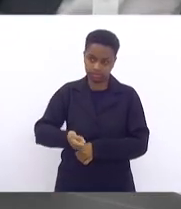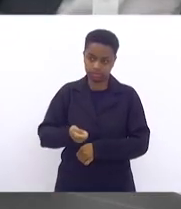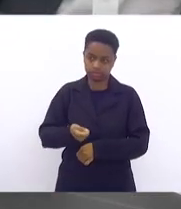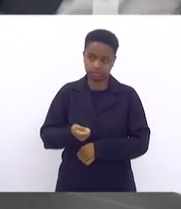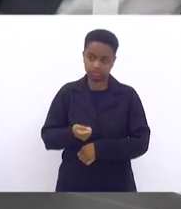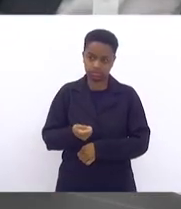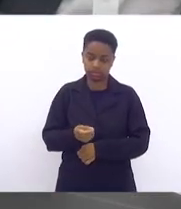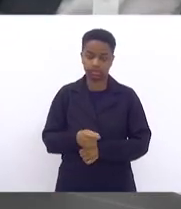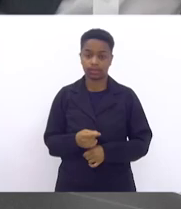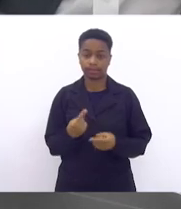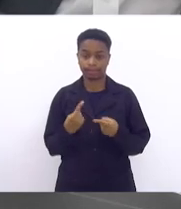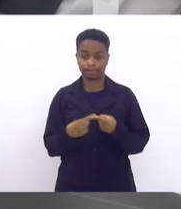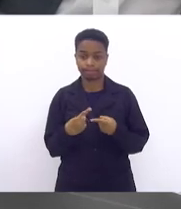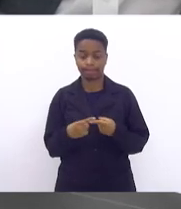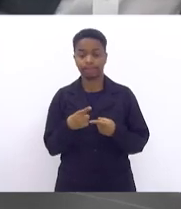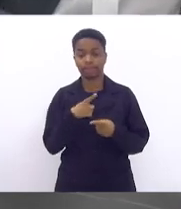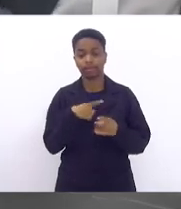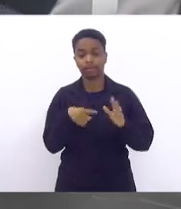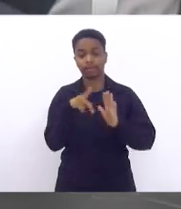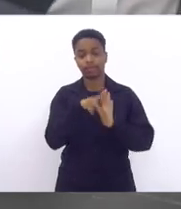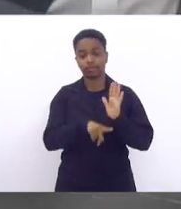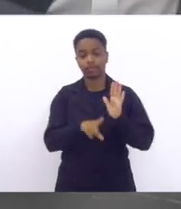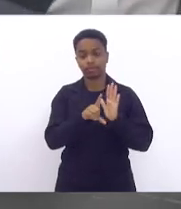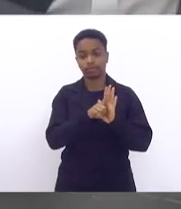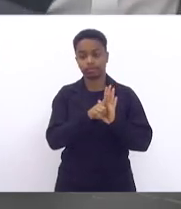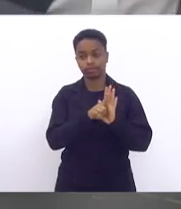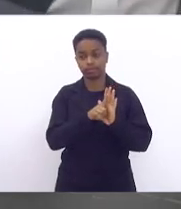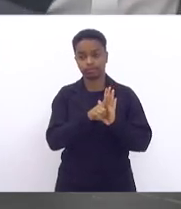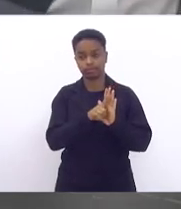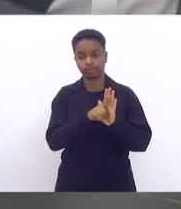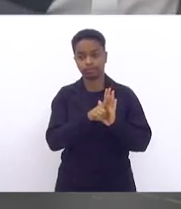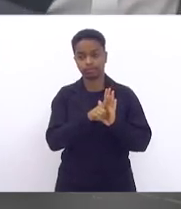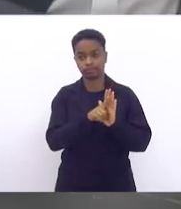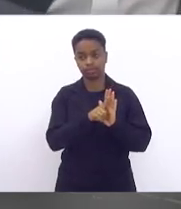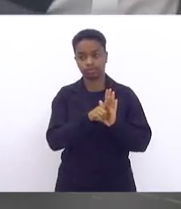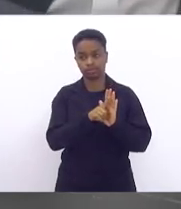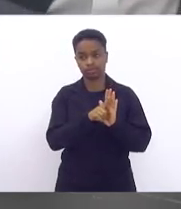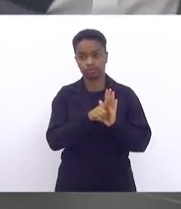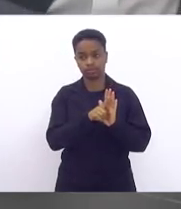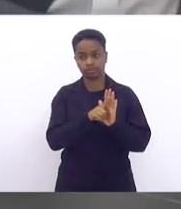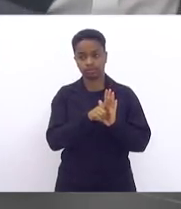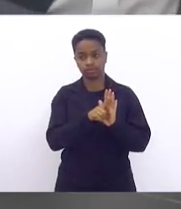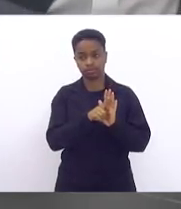A história é a seguinte, tem um projeto de lei, cadê? Qual é o projeto do Ratinho?